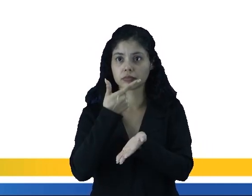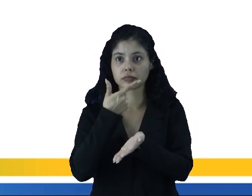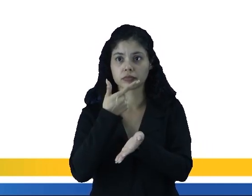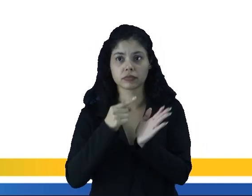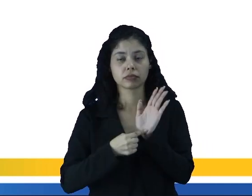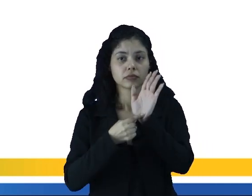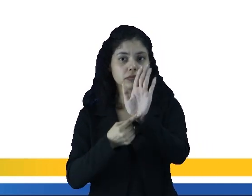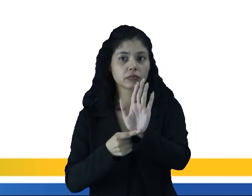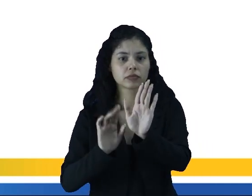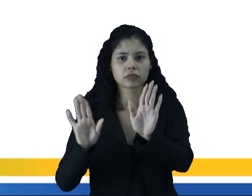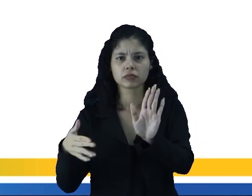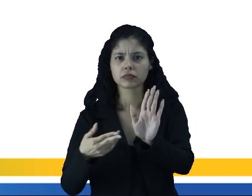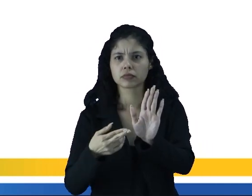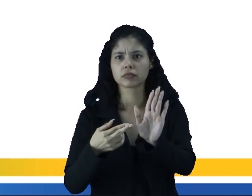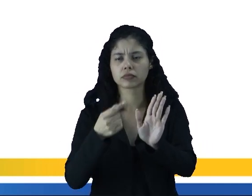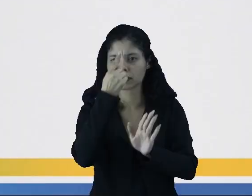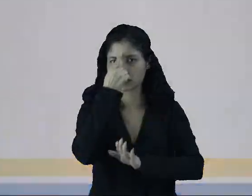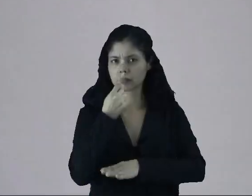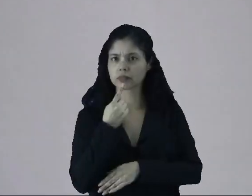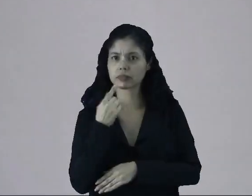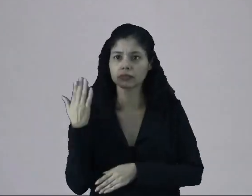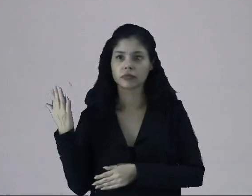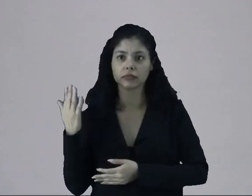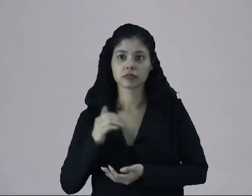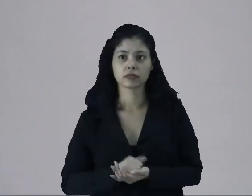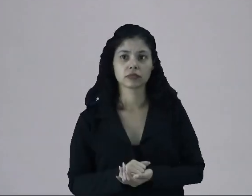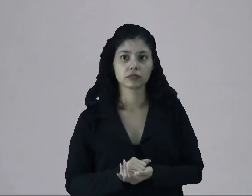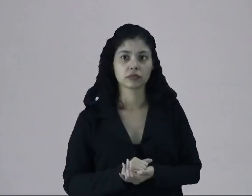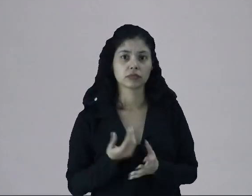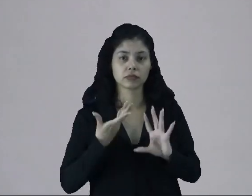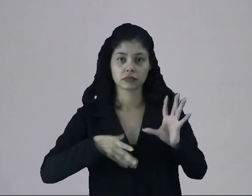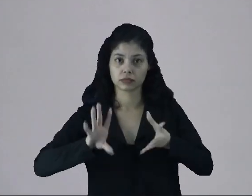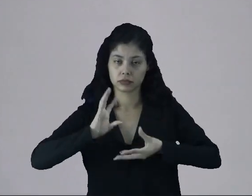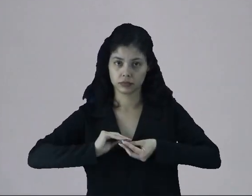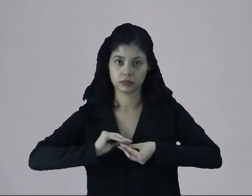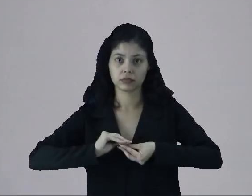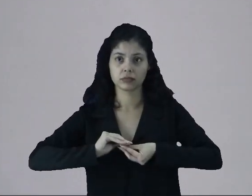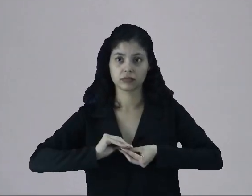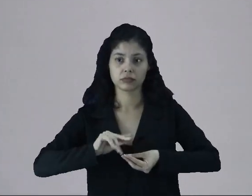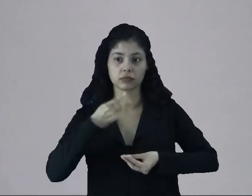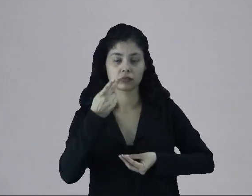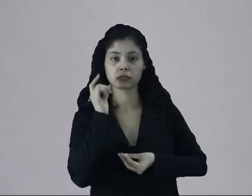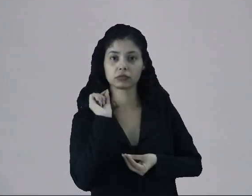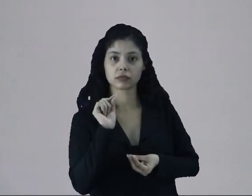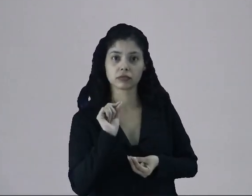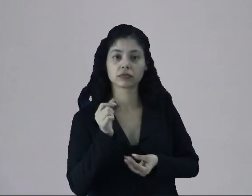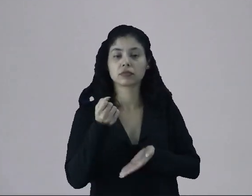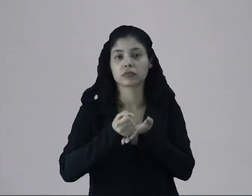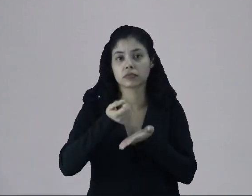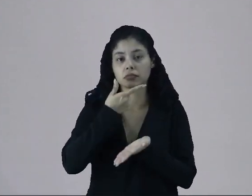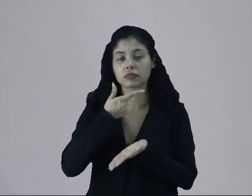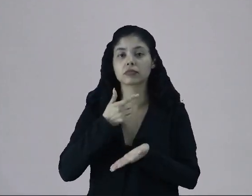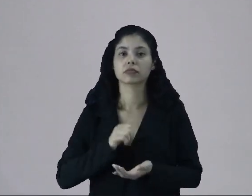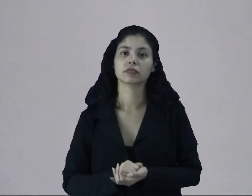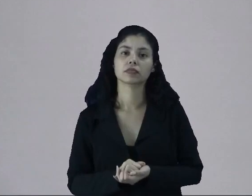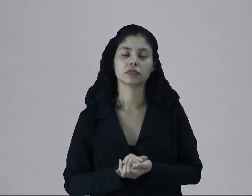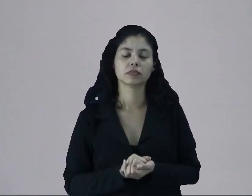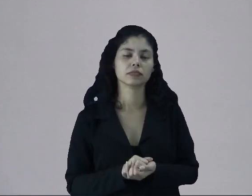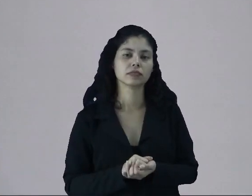estar representado em qual dessas figuras? Vou resumir o enunciado, que lá no enunciado ele fala que o medicamento ele